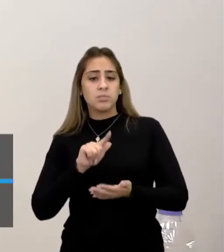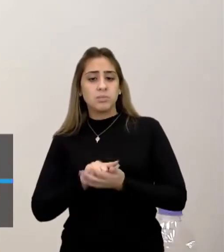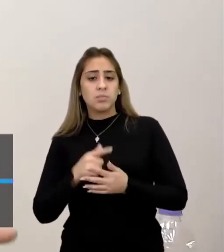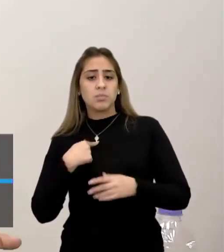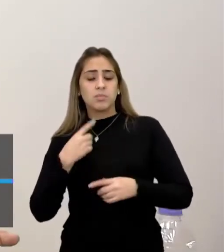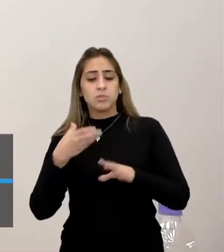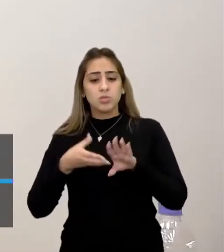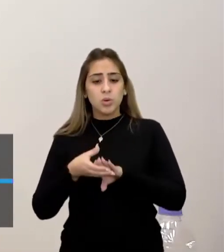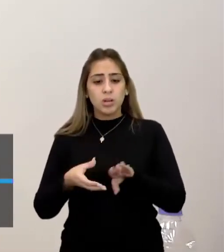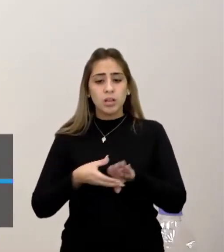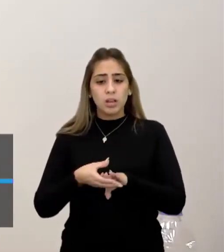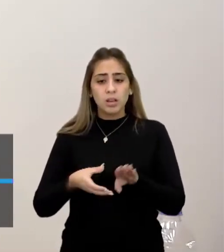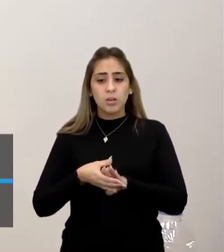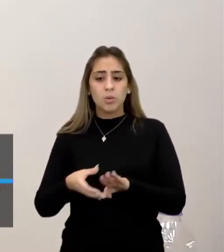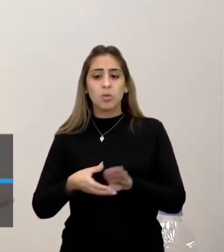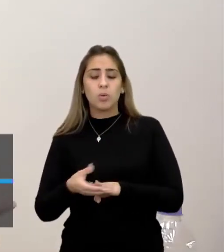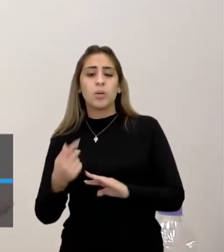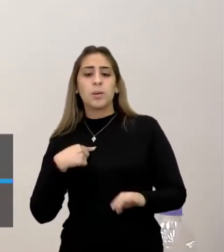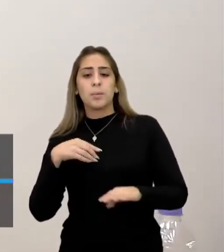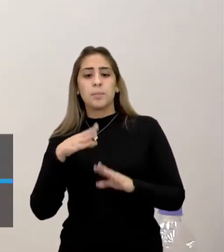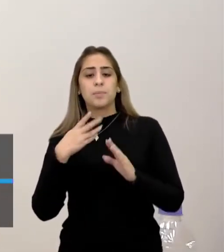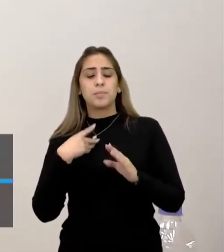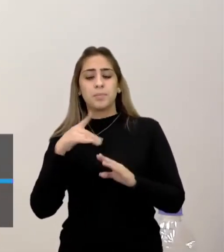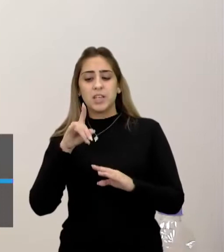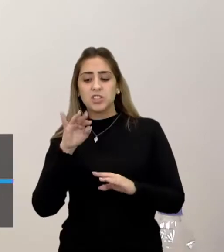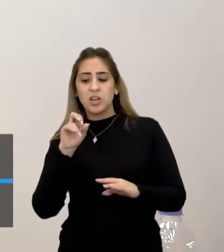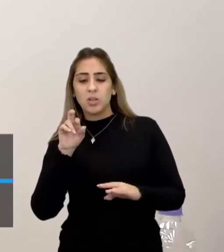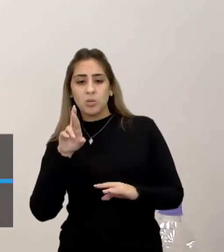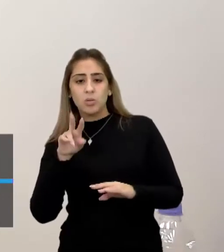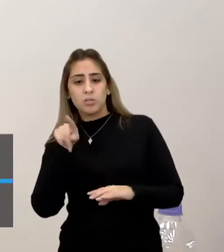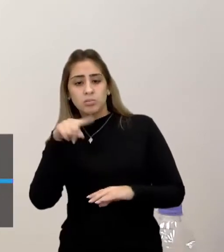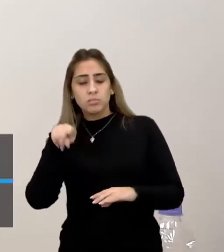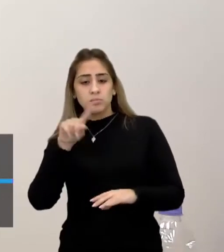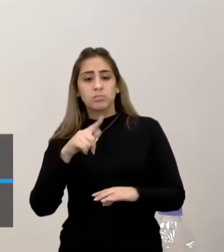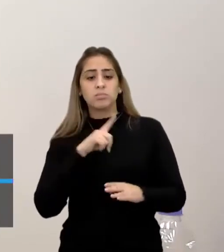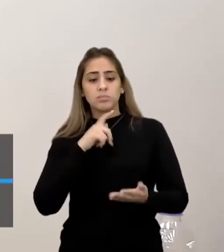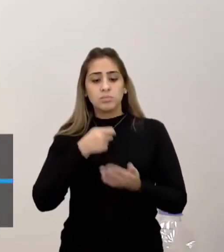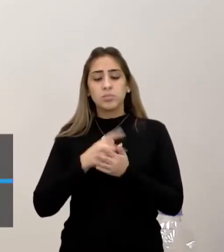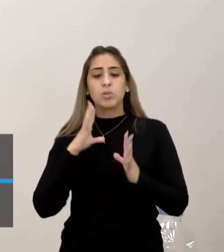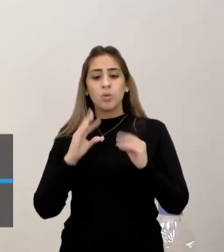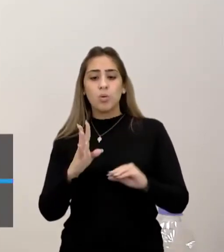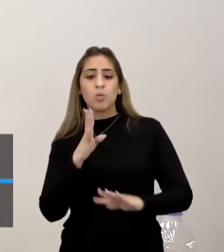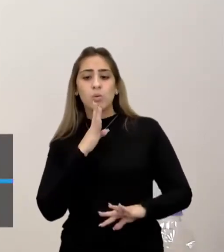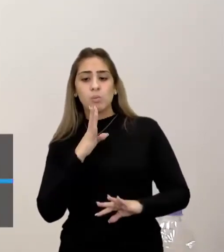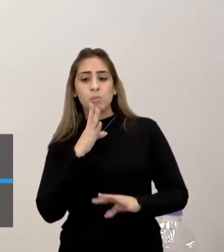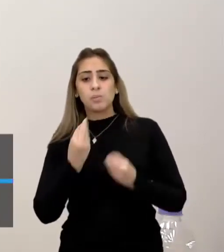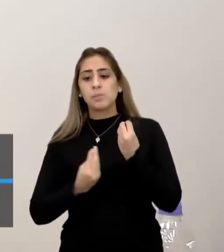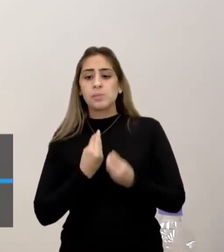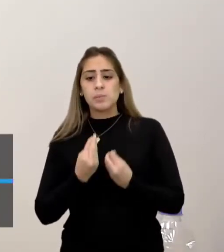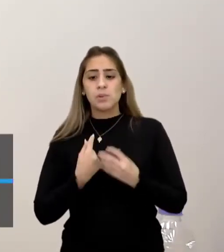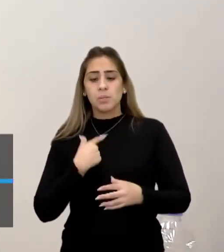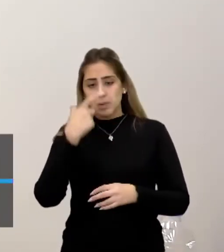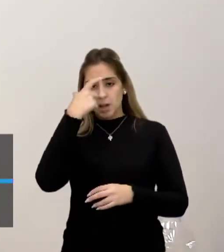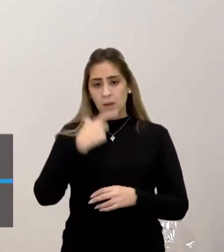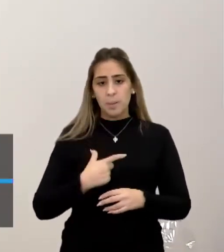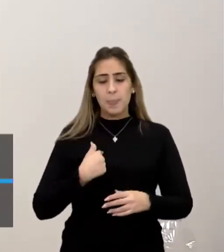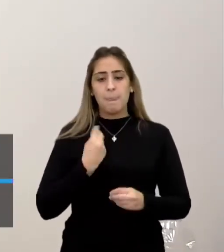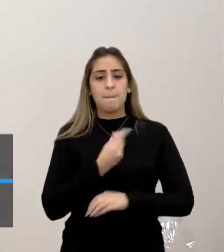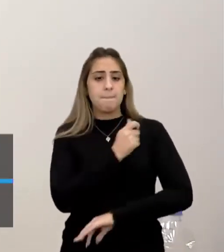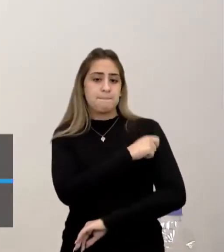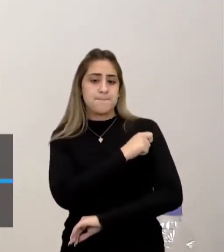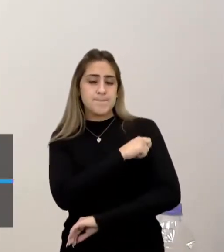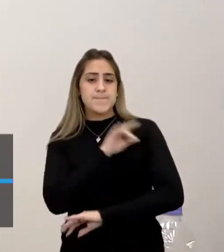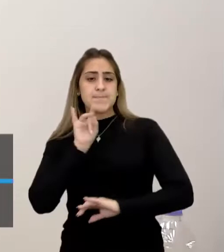de orientador, né? De mediador, do que aquele que detém todo o conhecimento, como foi lá na minha época, né? Que os